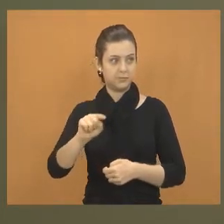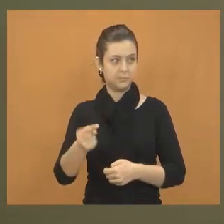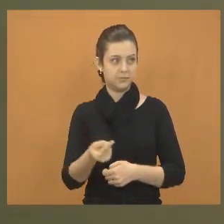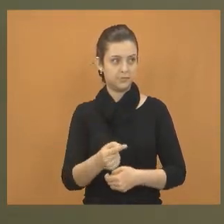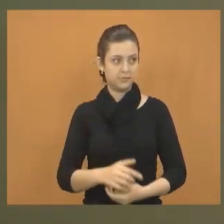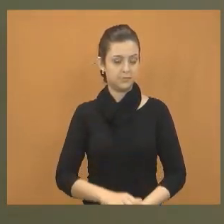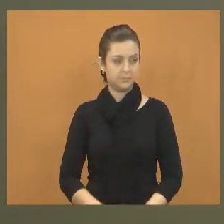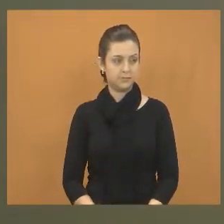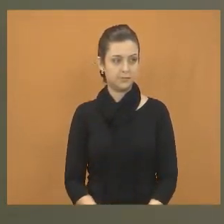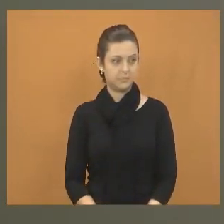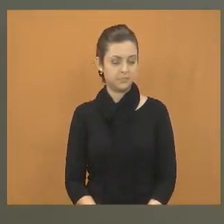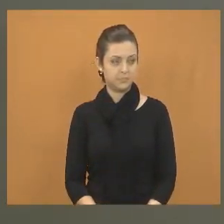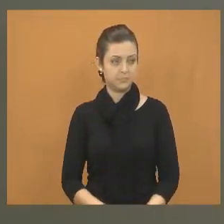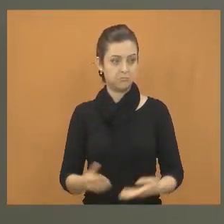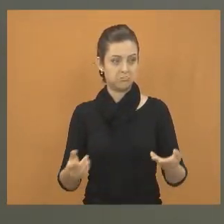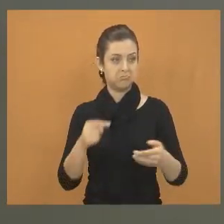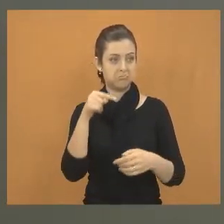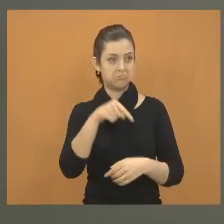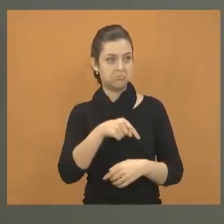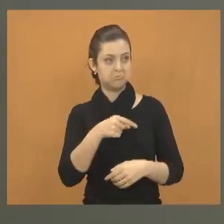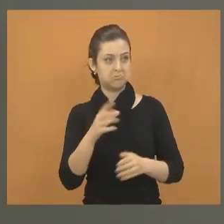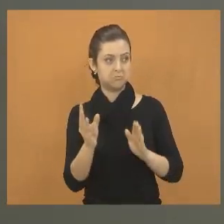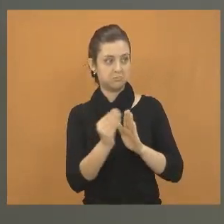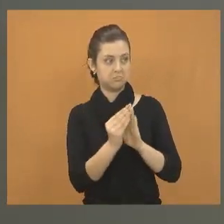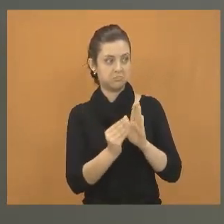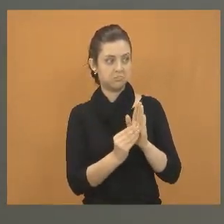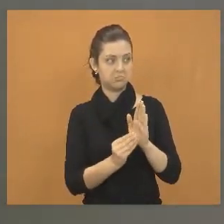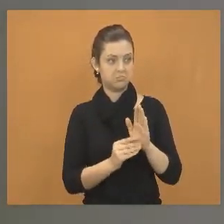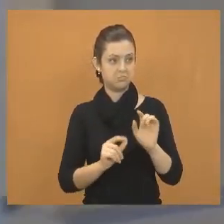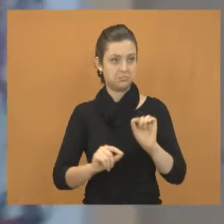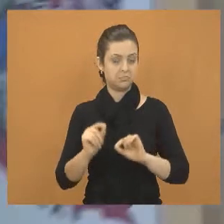17.833.000. Agora aqui, vamos colocar